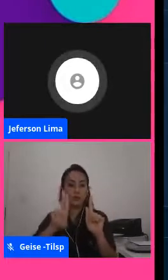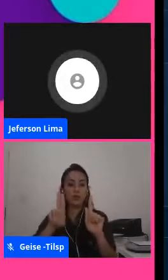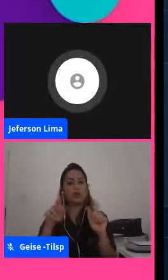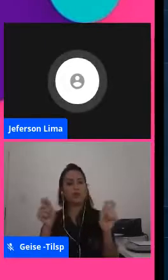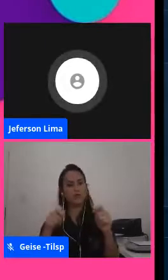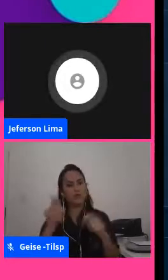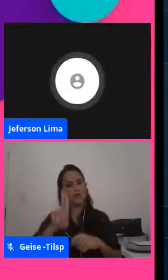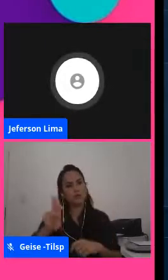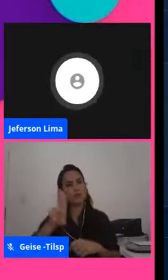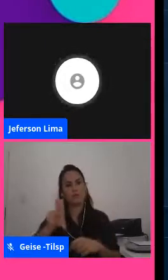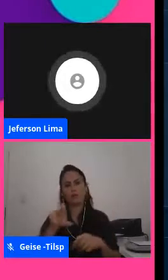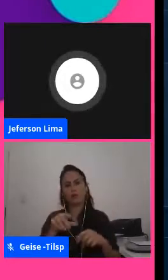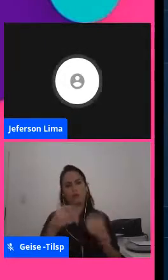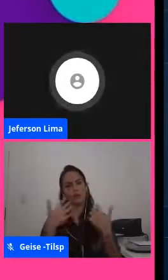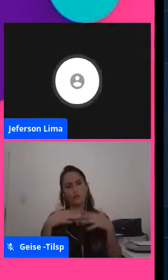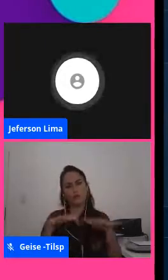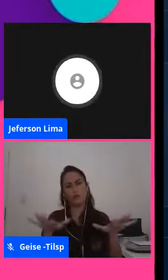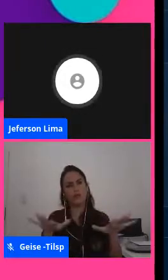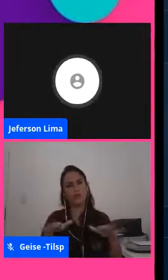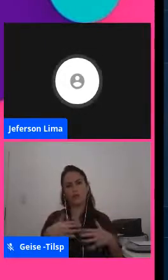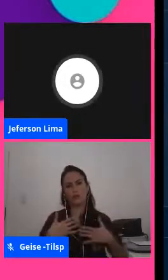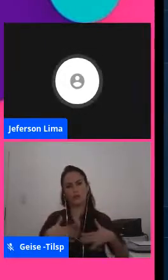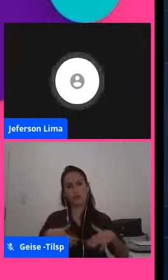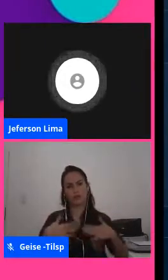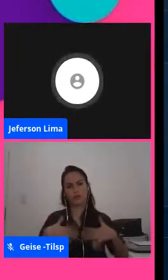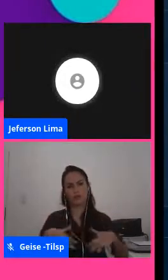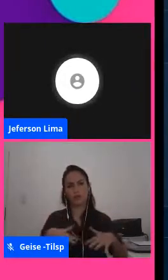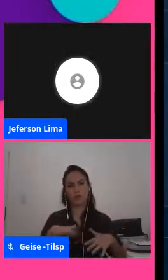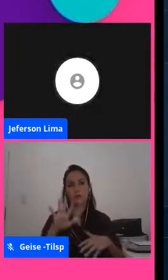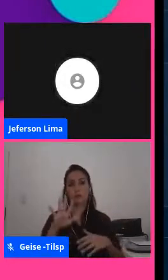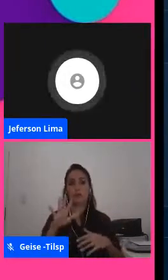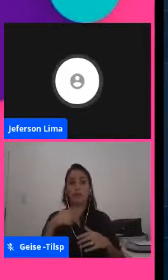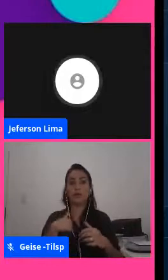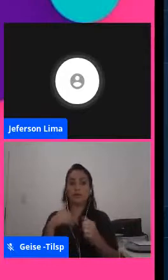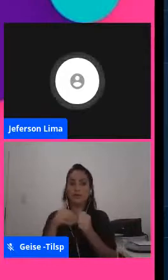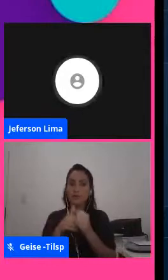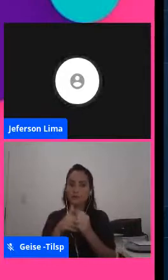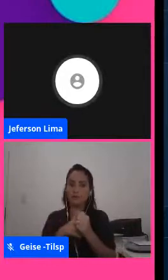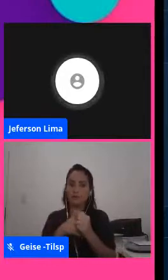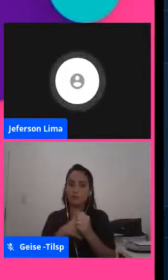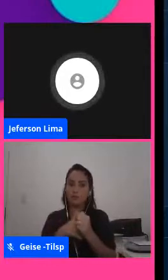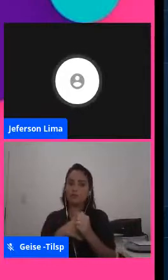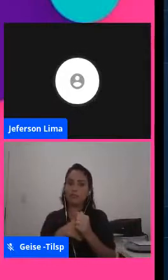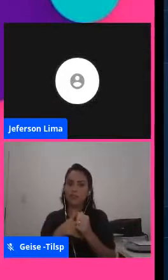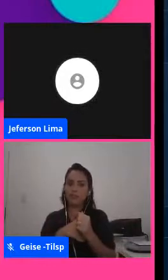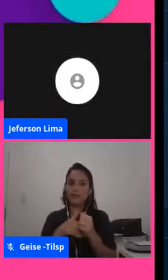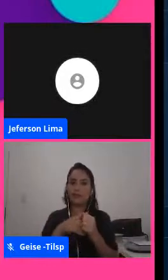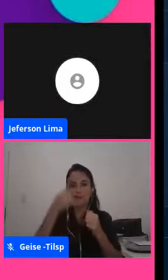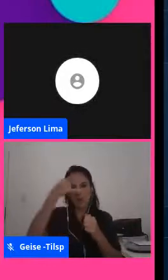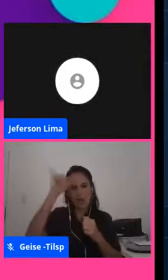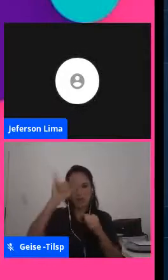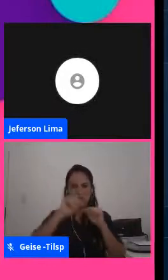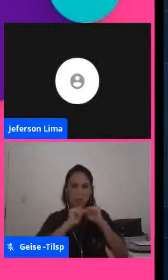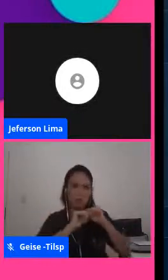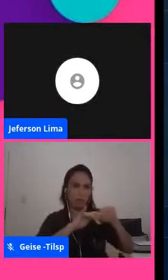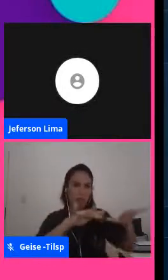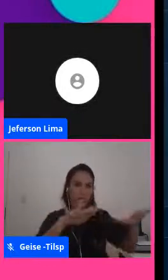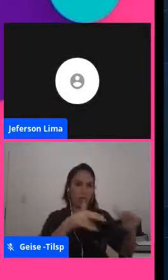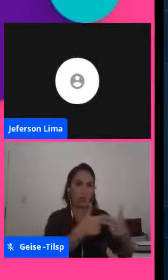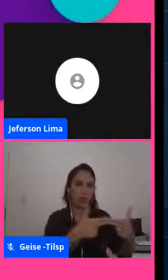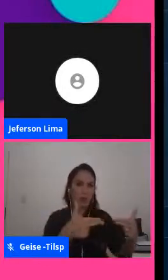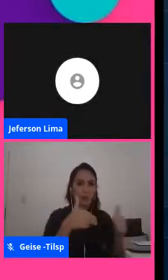assim, eu vou evitar para não estar compartilhando nenhuma informação secreta sem querer com o pessoal.